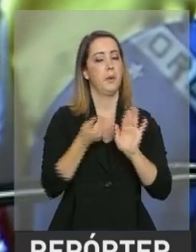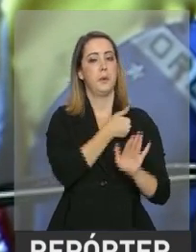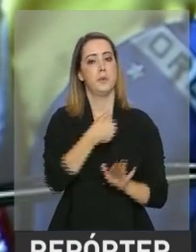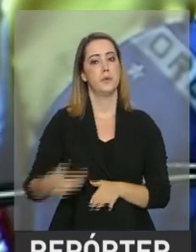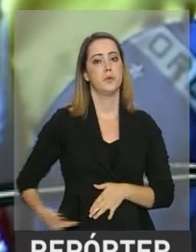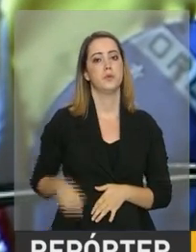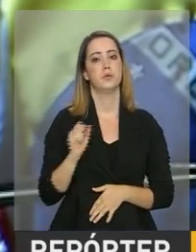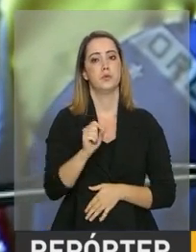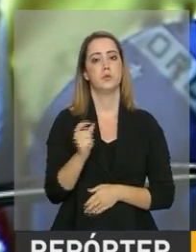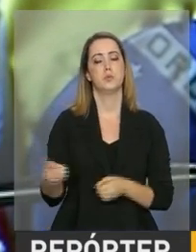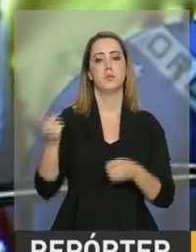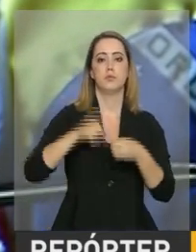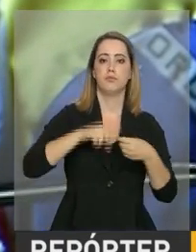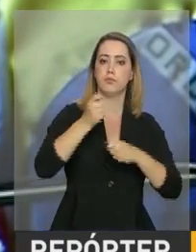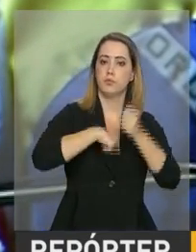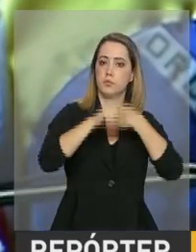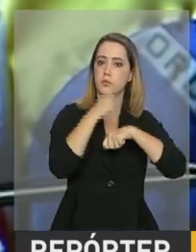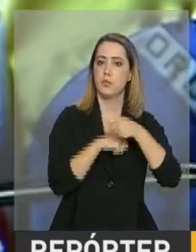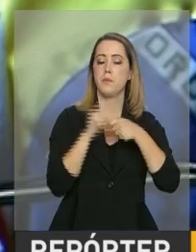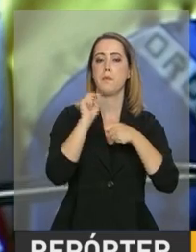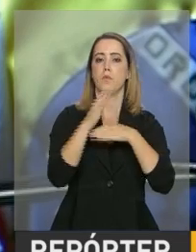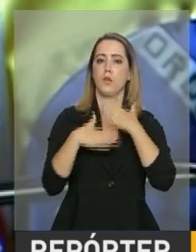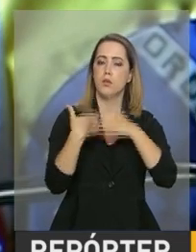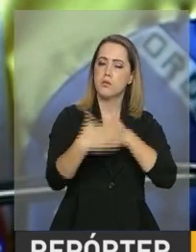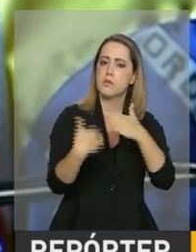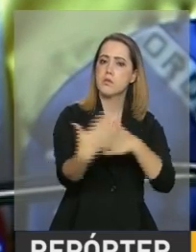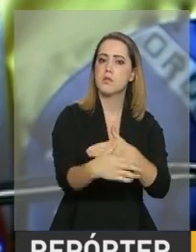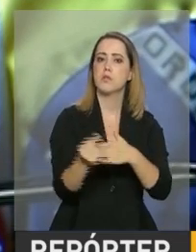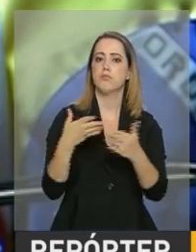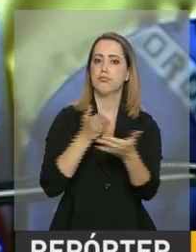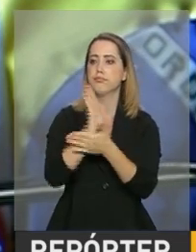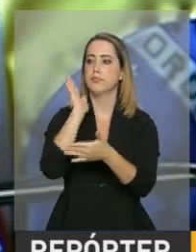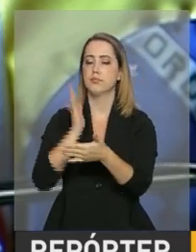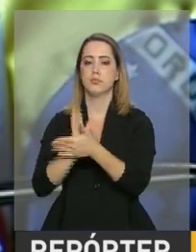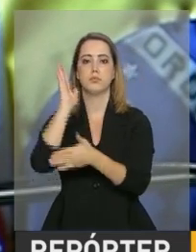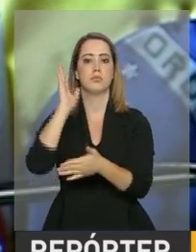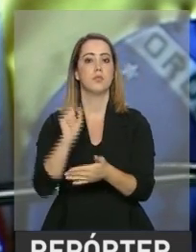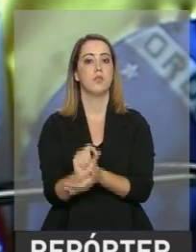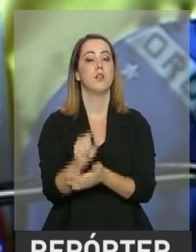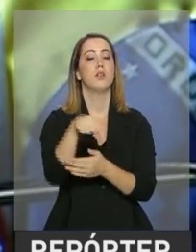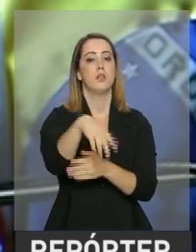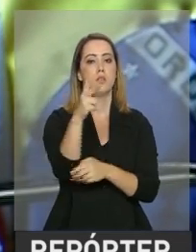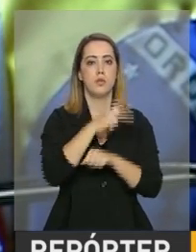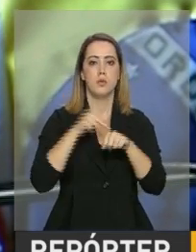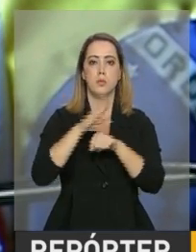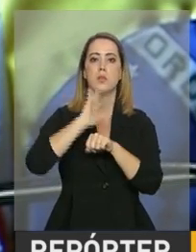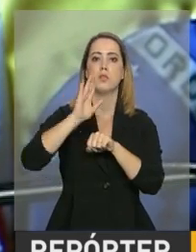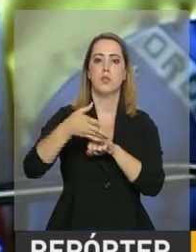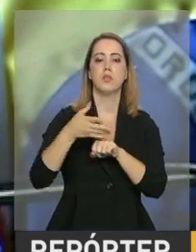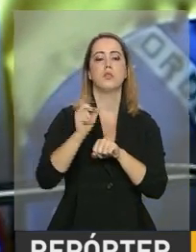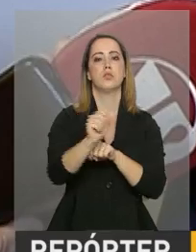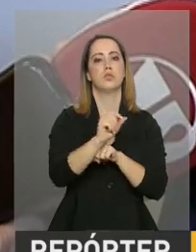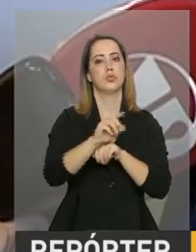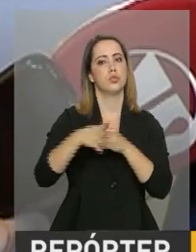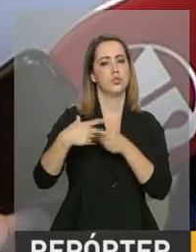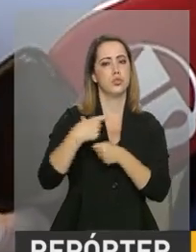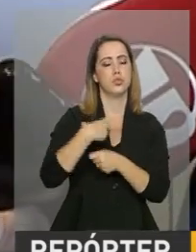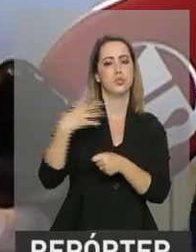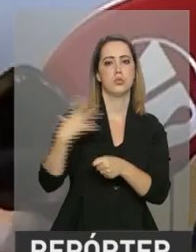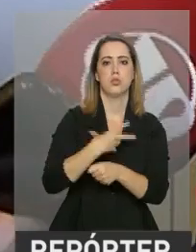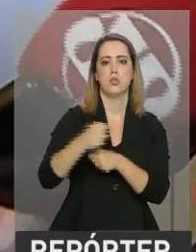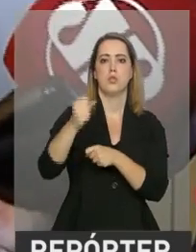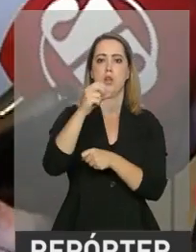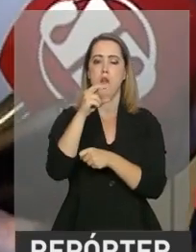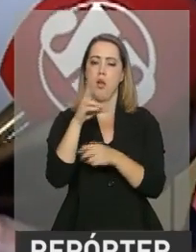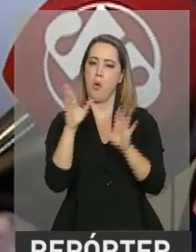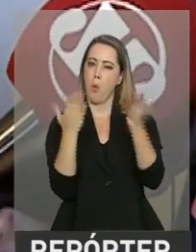governo para recuperar a economia seguem o ritmo de aprovação e que o país já saiu da UTI. O Brasil estava